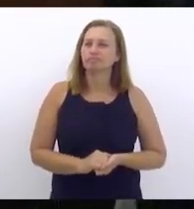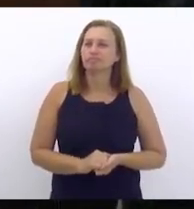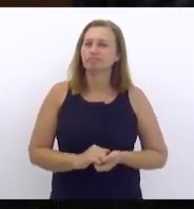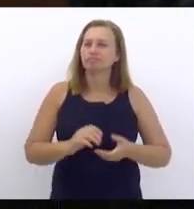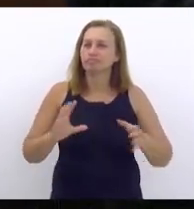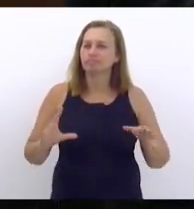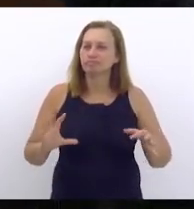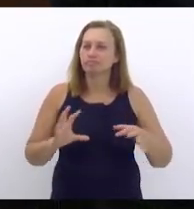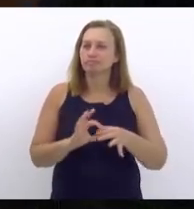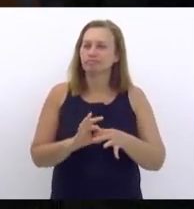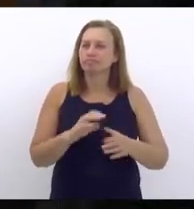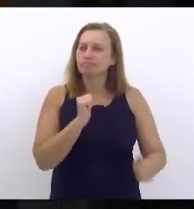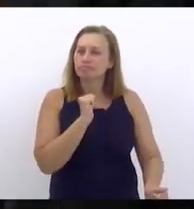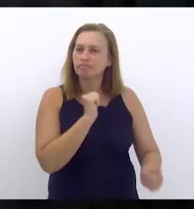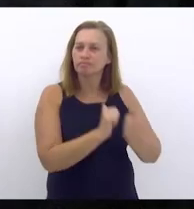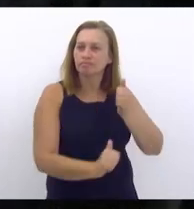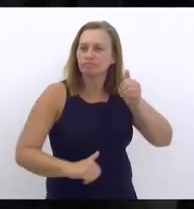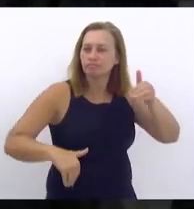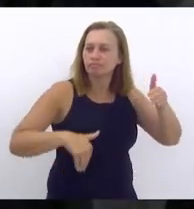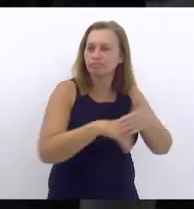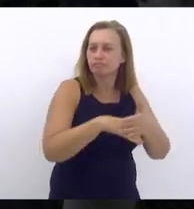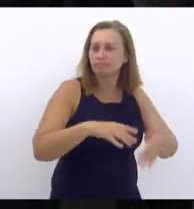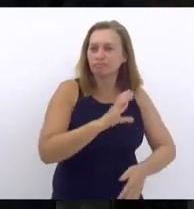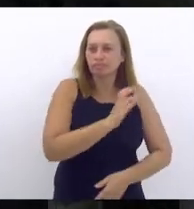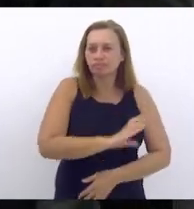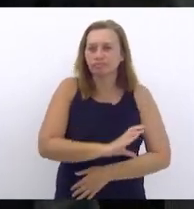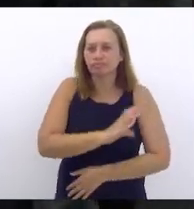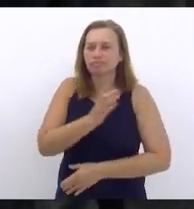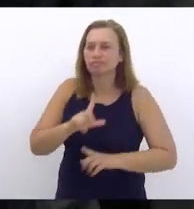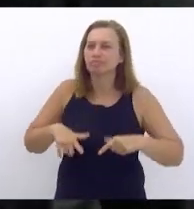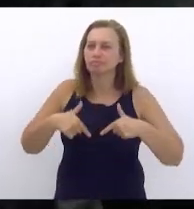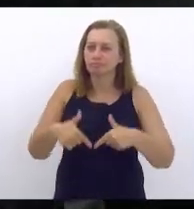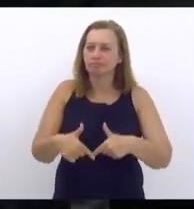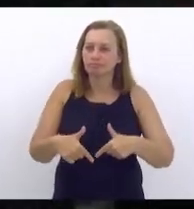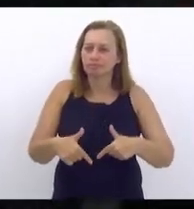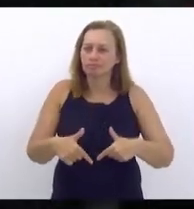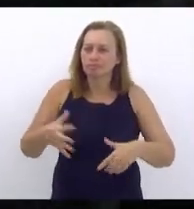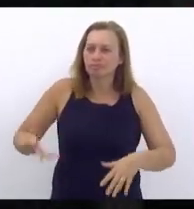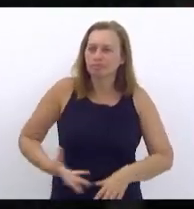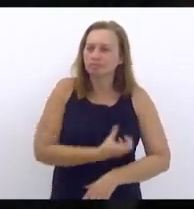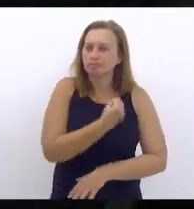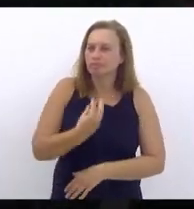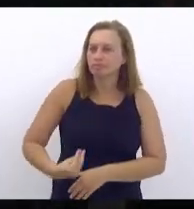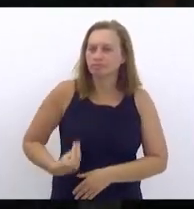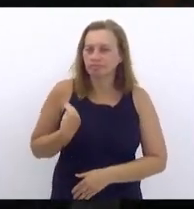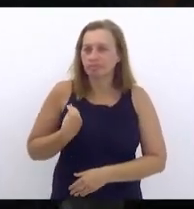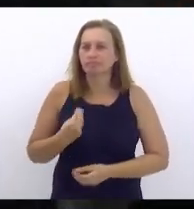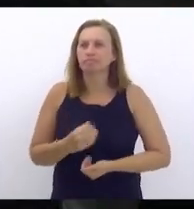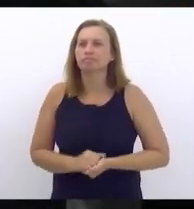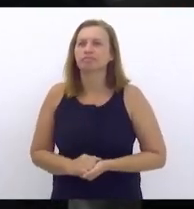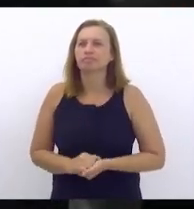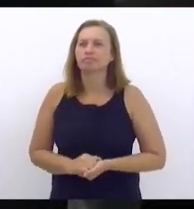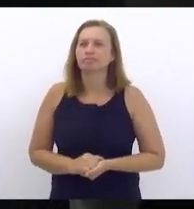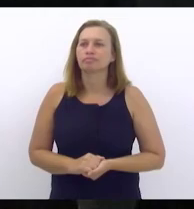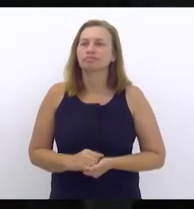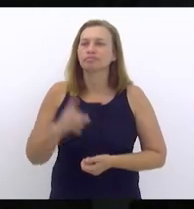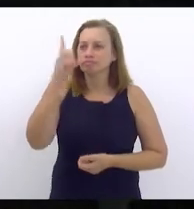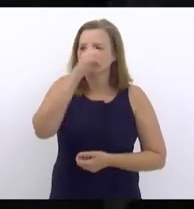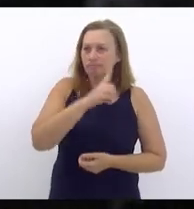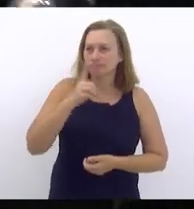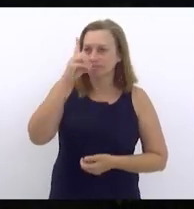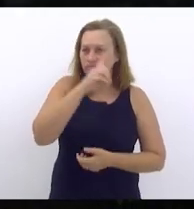paixão pelo esporte com a nobre ação de salvar vidas. Neste